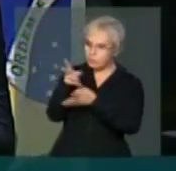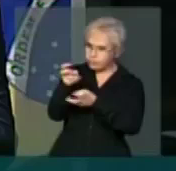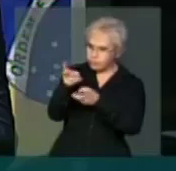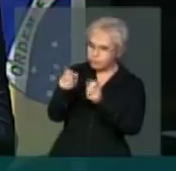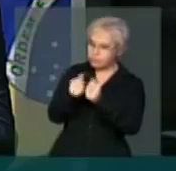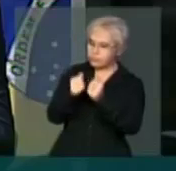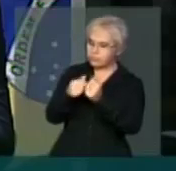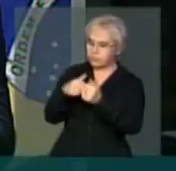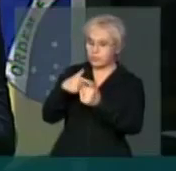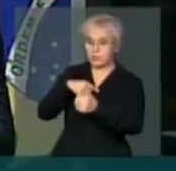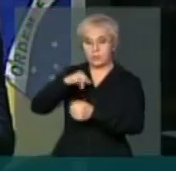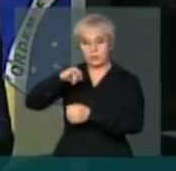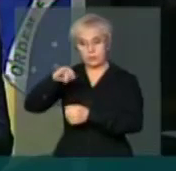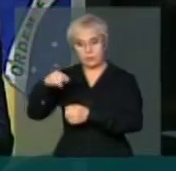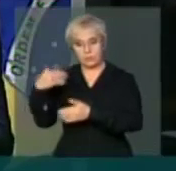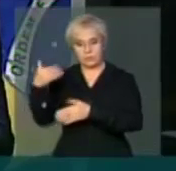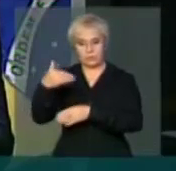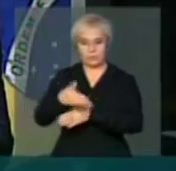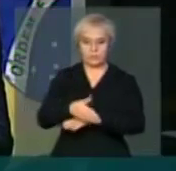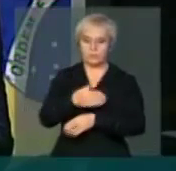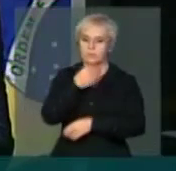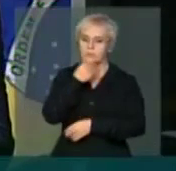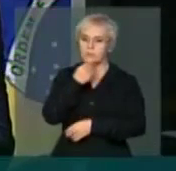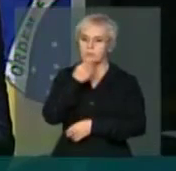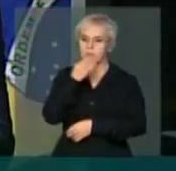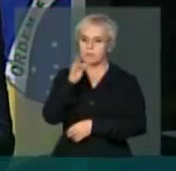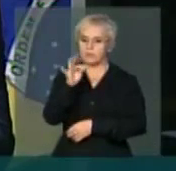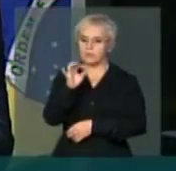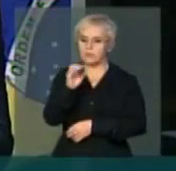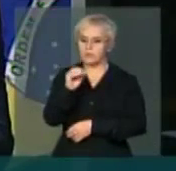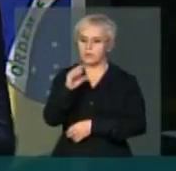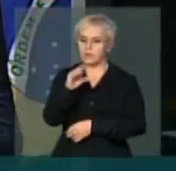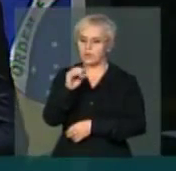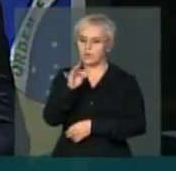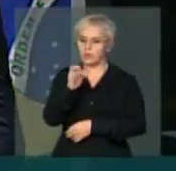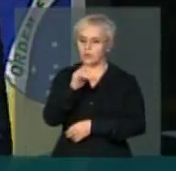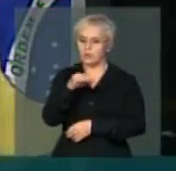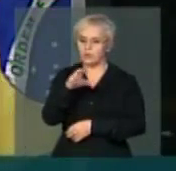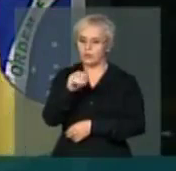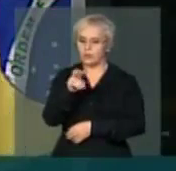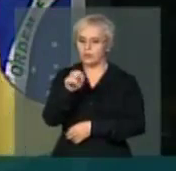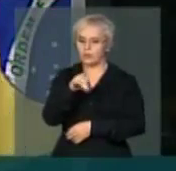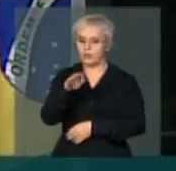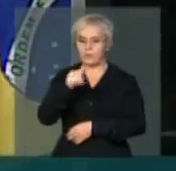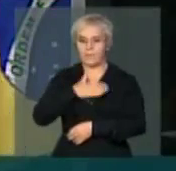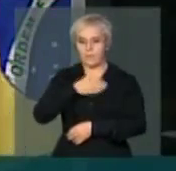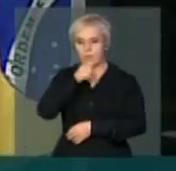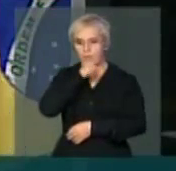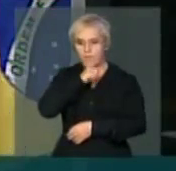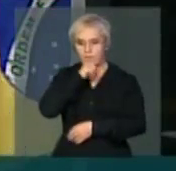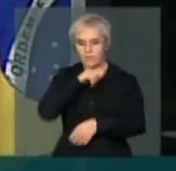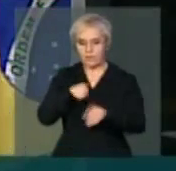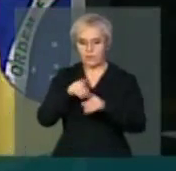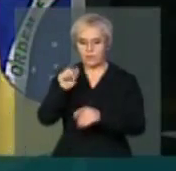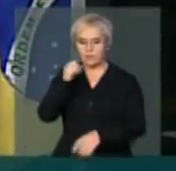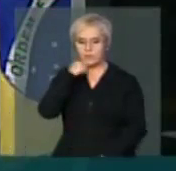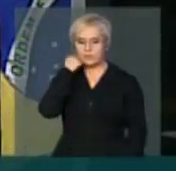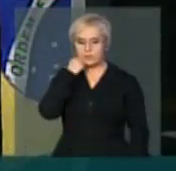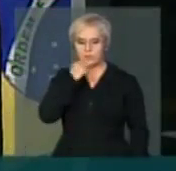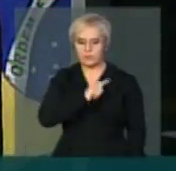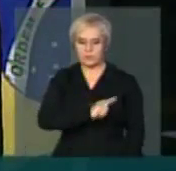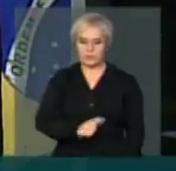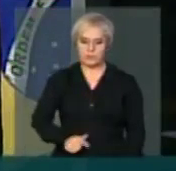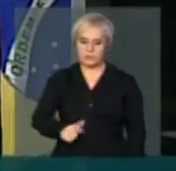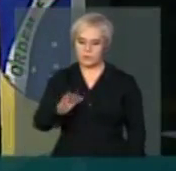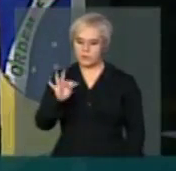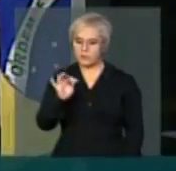para a política. O grande brasileiro Teotônio Vilela, meu avô, e o ex-senador e governador